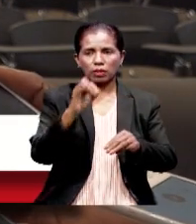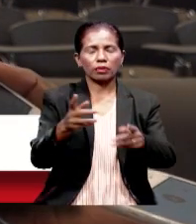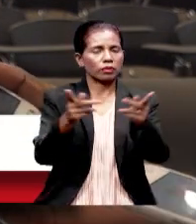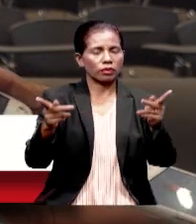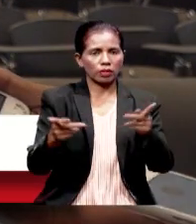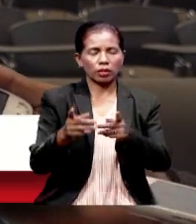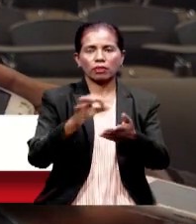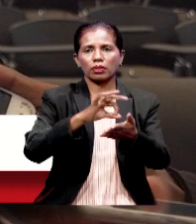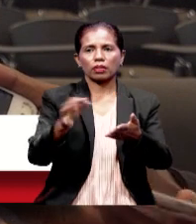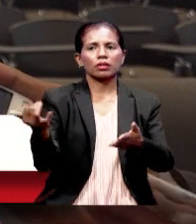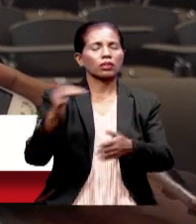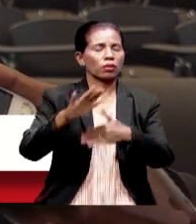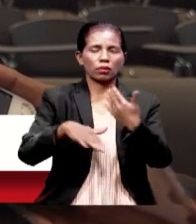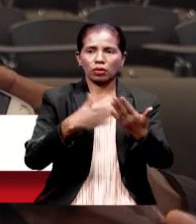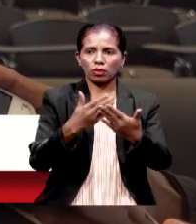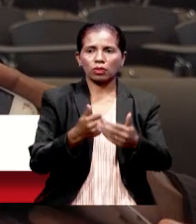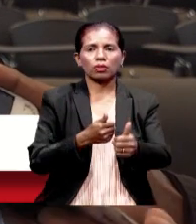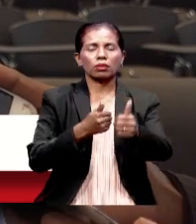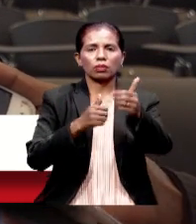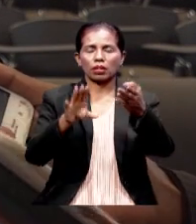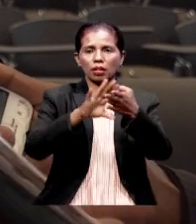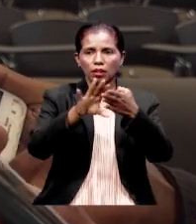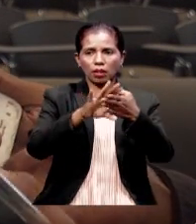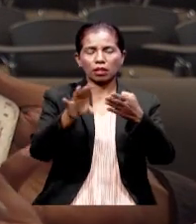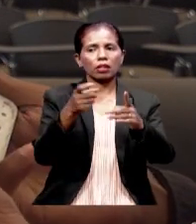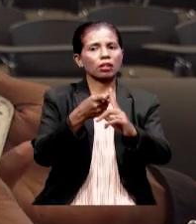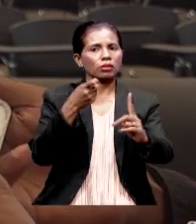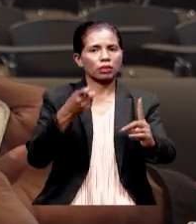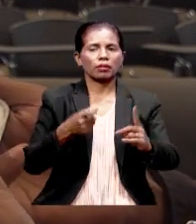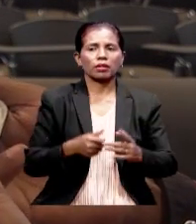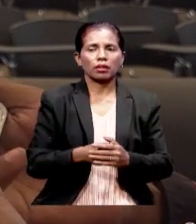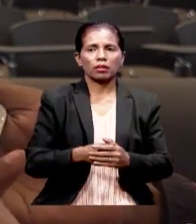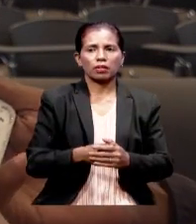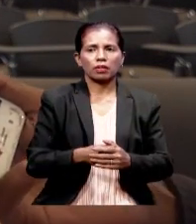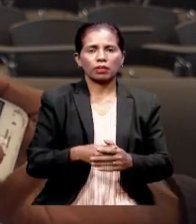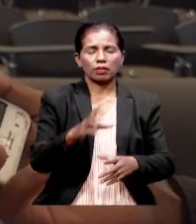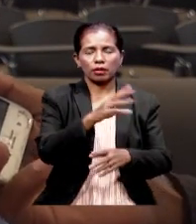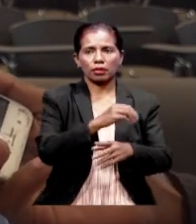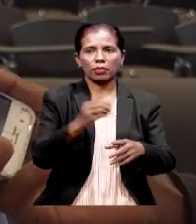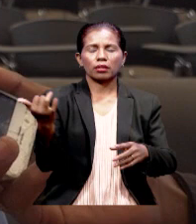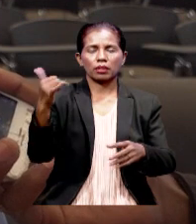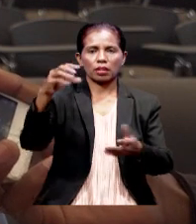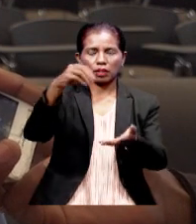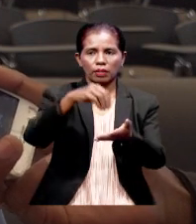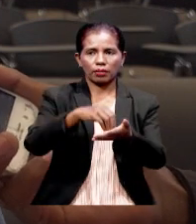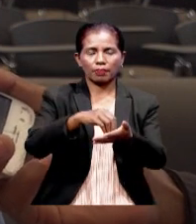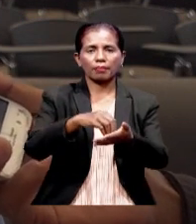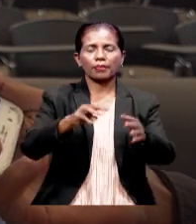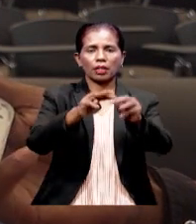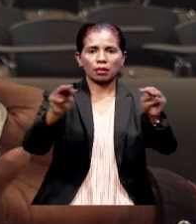Nenian, Sira Rototo, tu ir despais o Sua Excelência Comando Geral Nenian, Sira coloca aí,